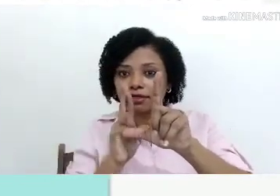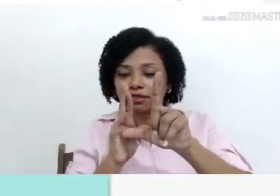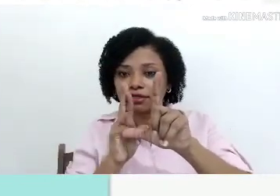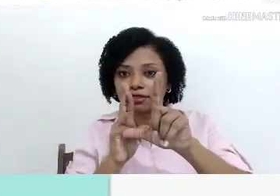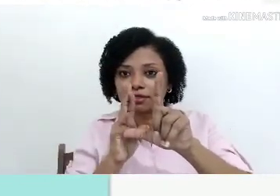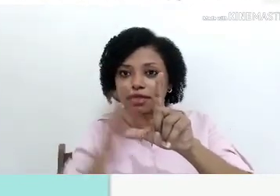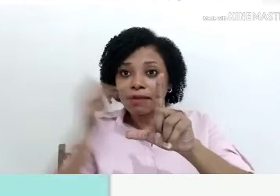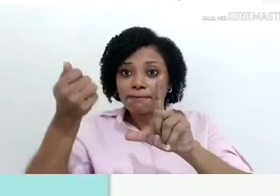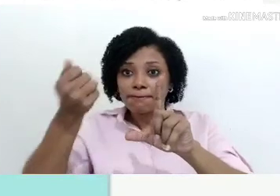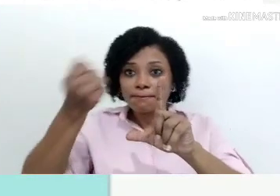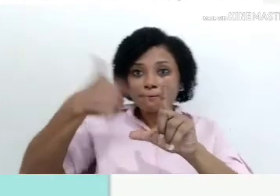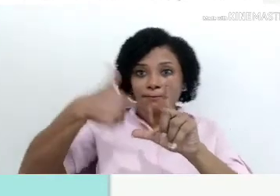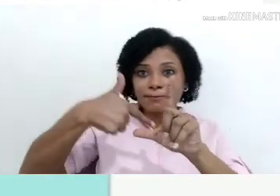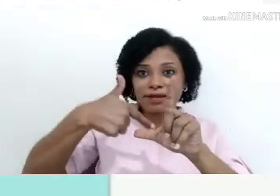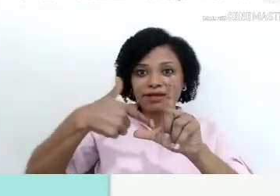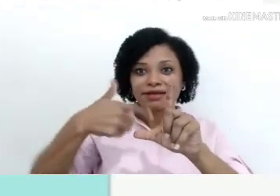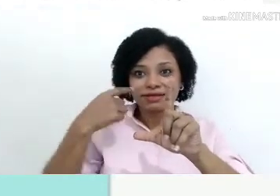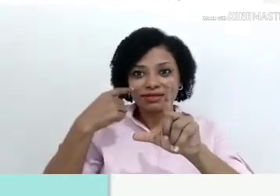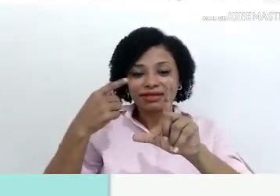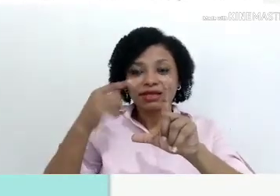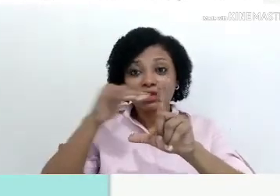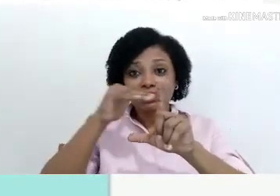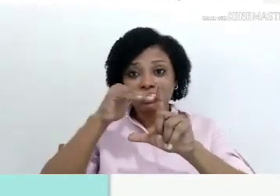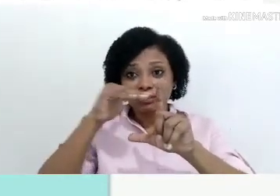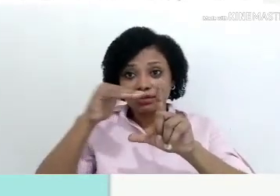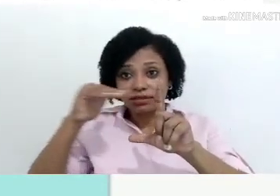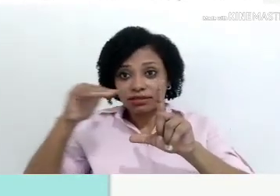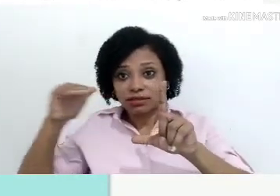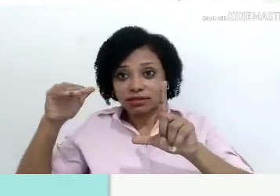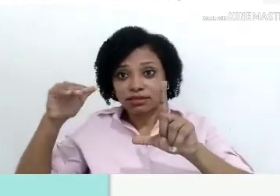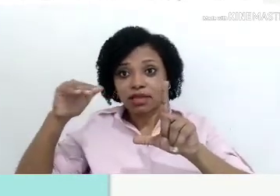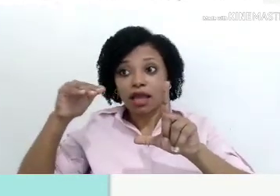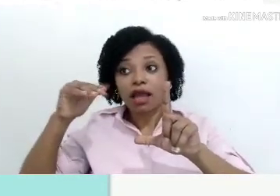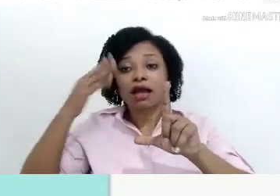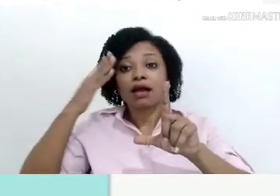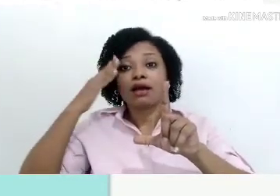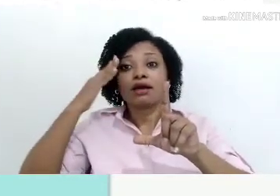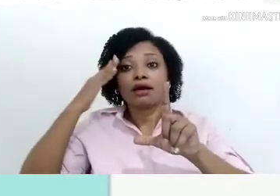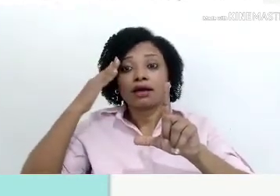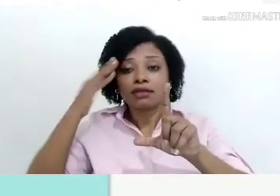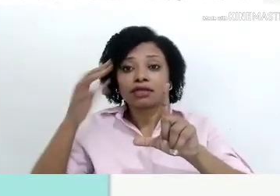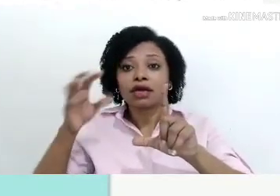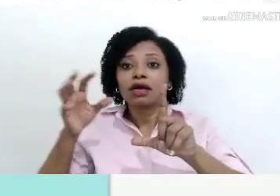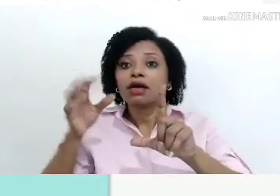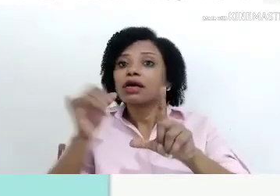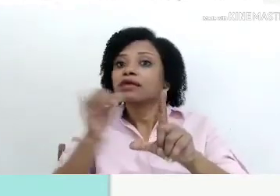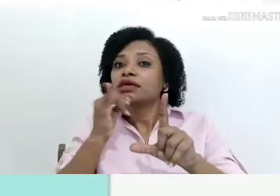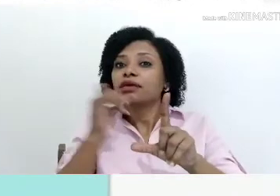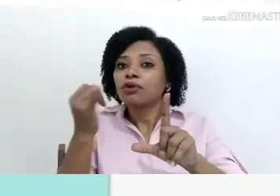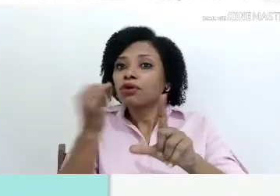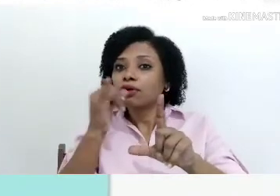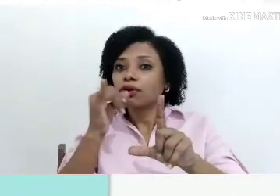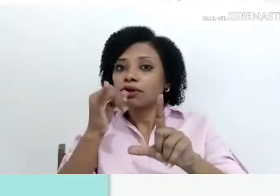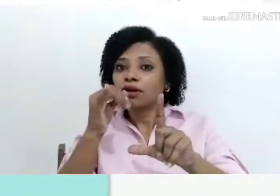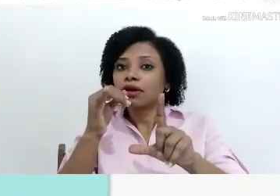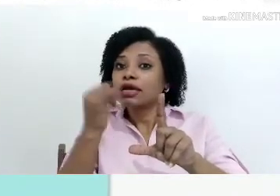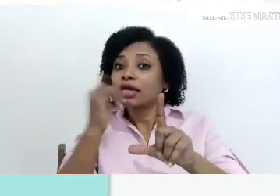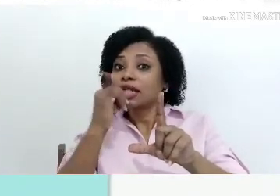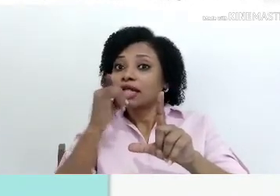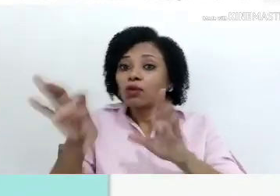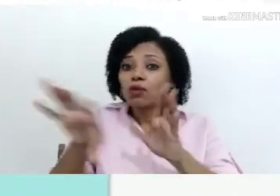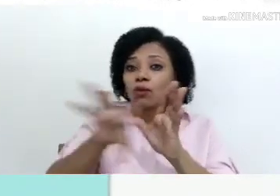lógico que, no caso, o saldo vai ser positivo. Ele está ganhando, ele está absorvendo